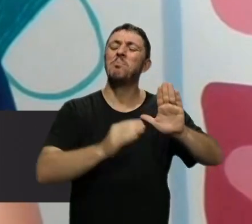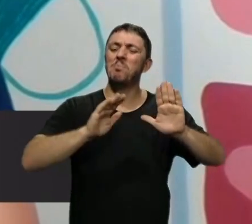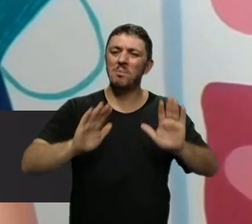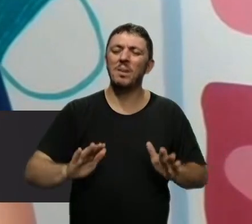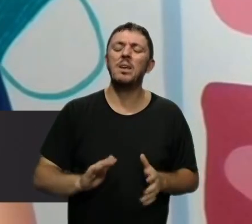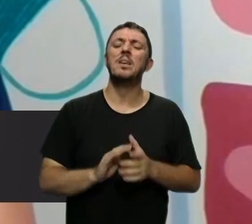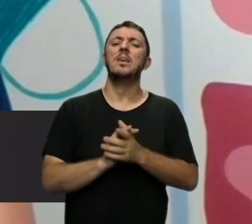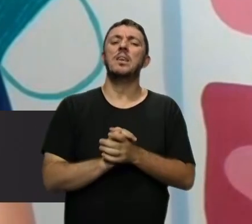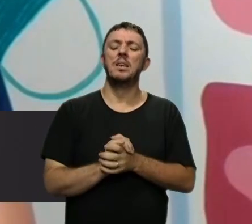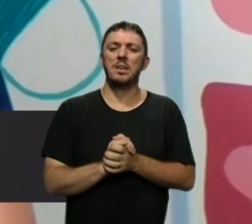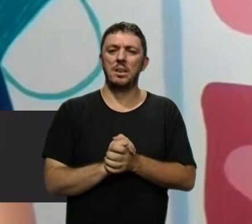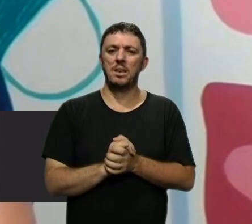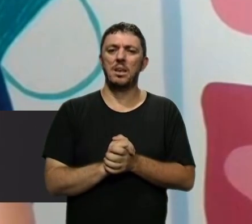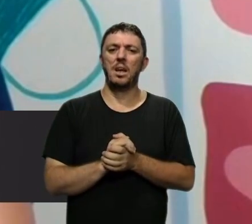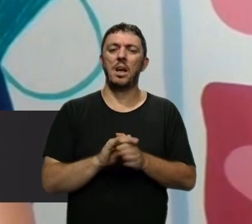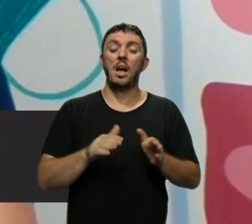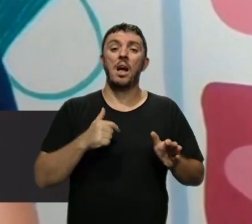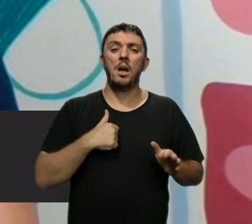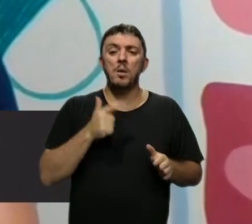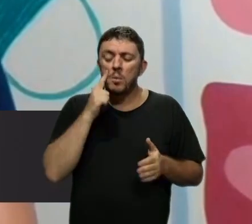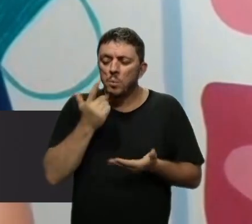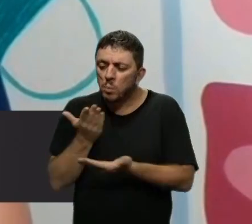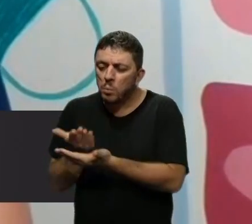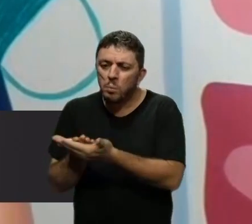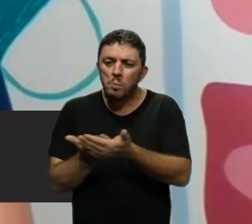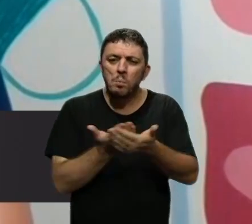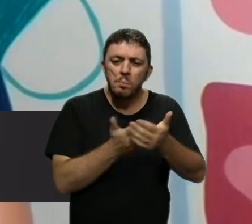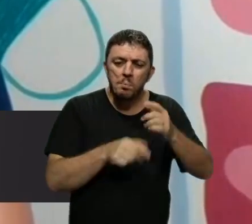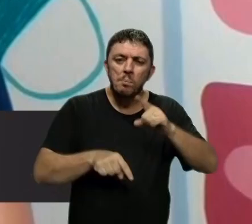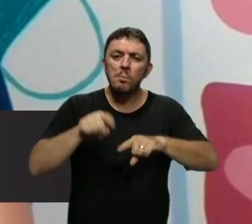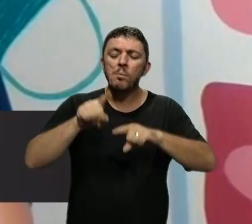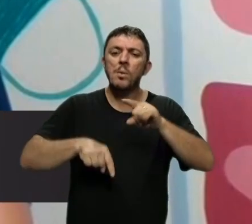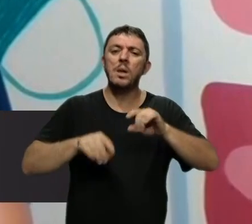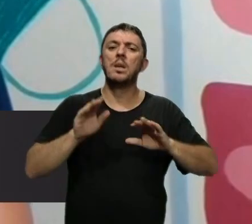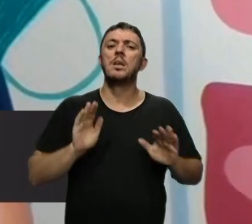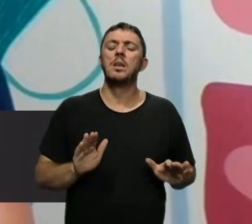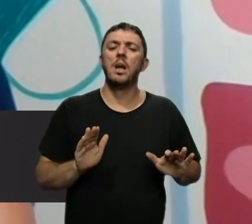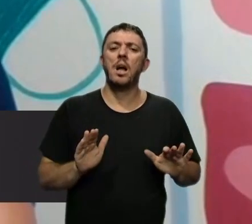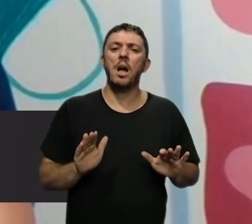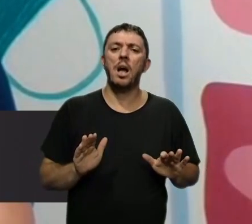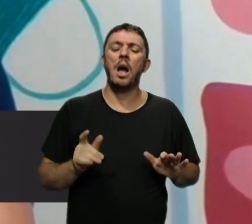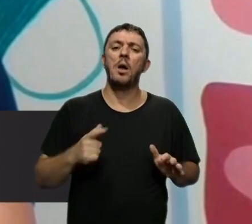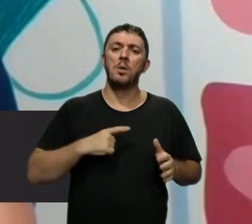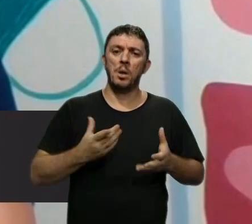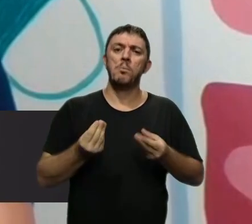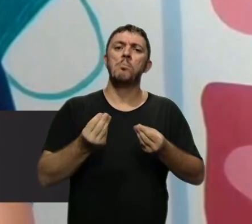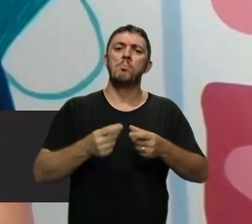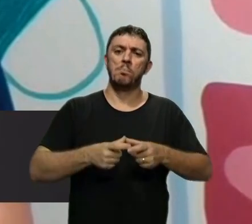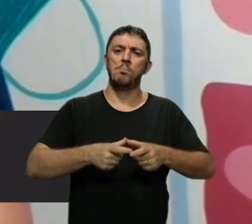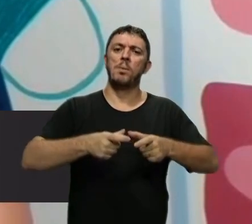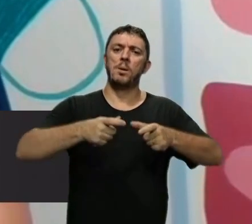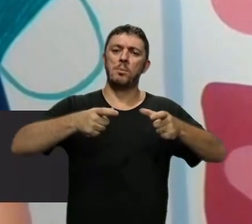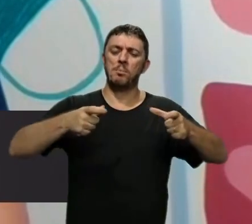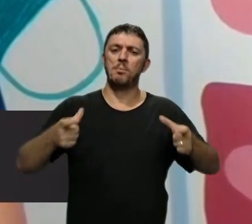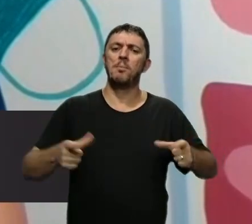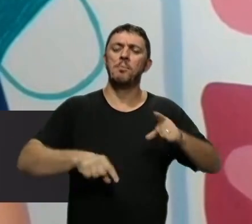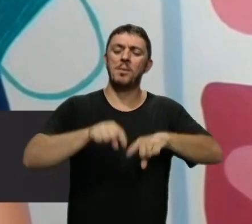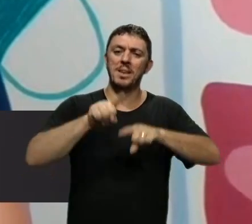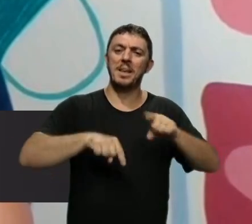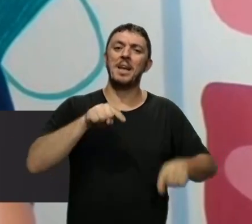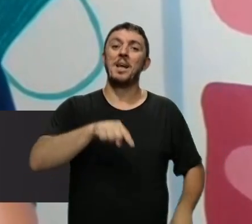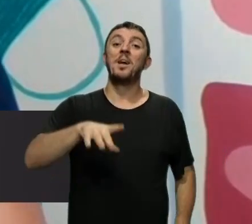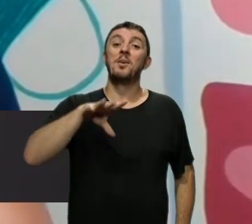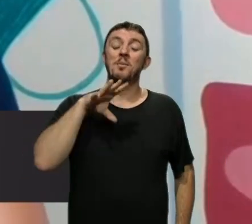estudei já não era produzido no Brasil, né? Agora que a gente está com um grande acervo de materiais sobre o assunto em